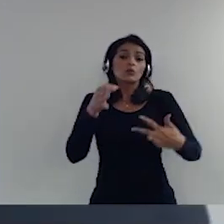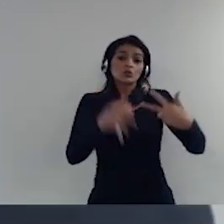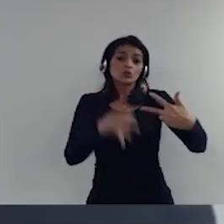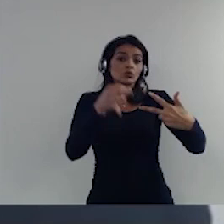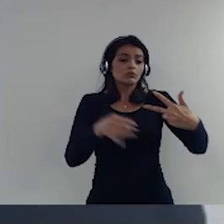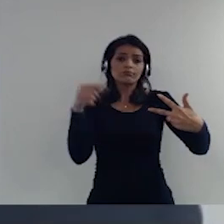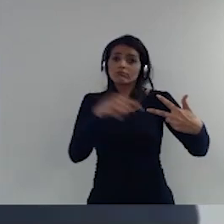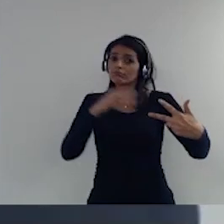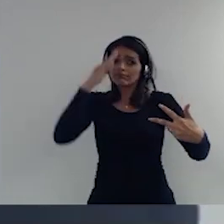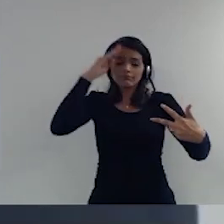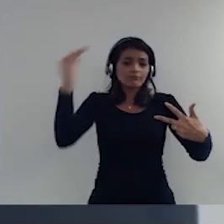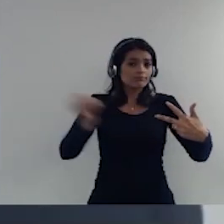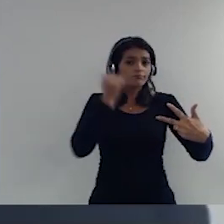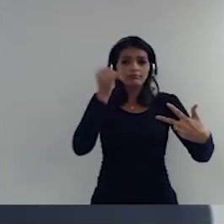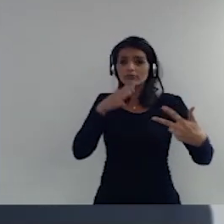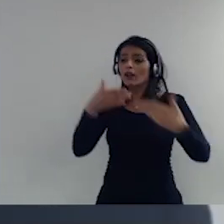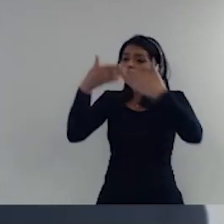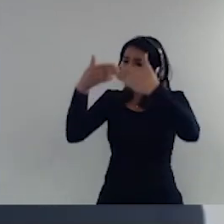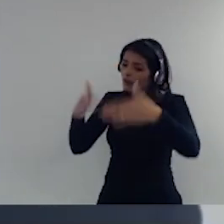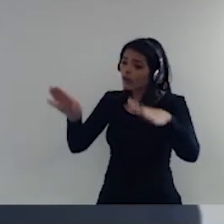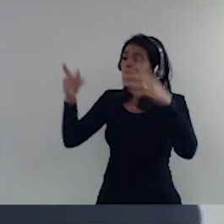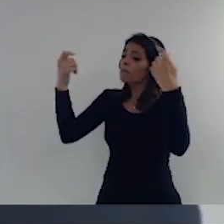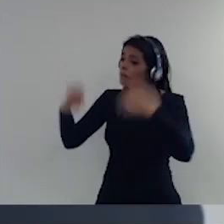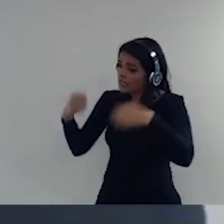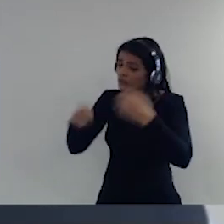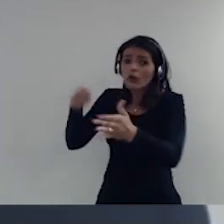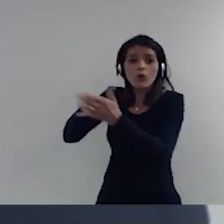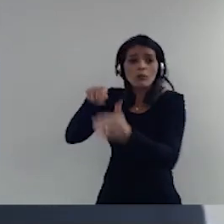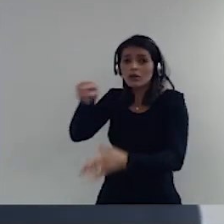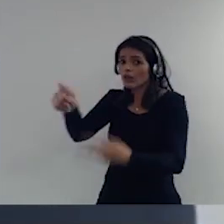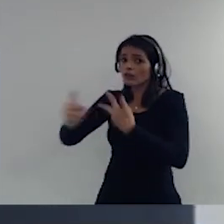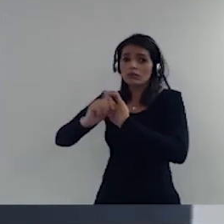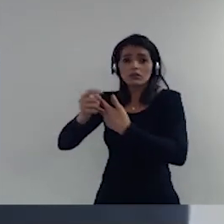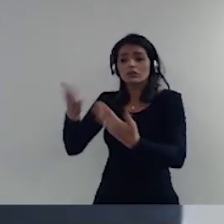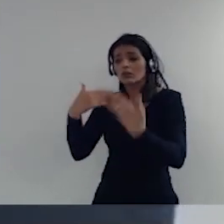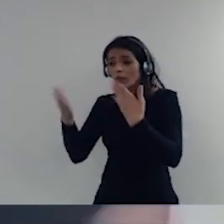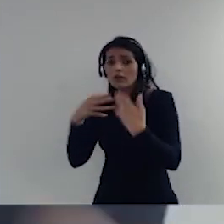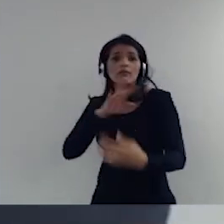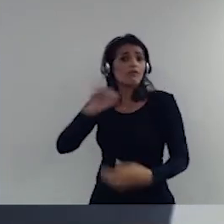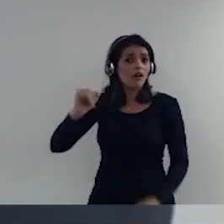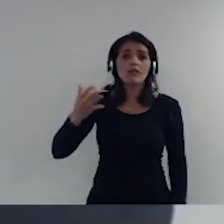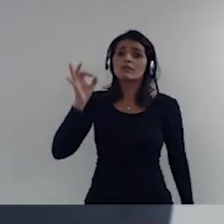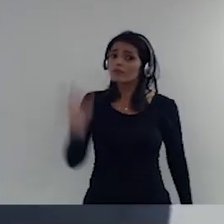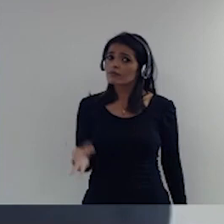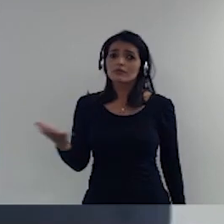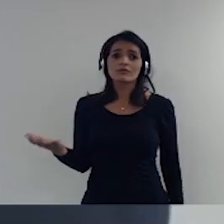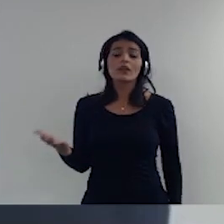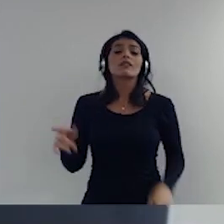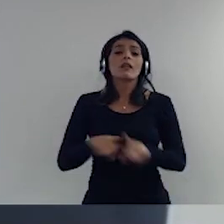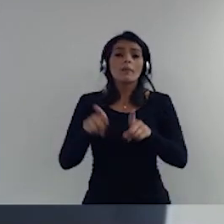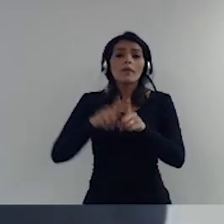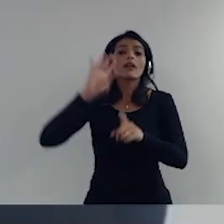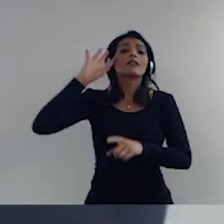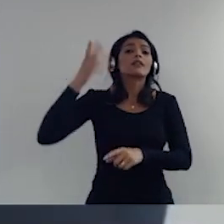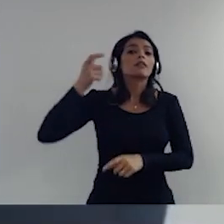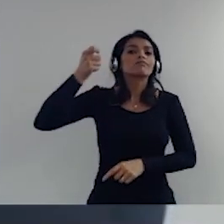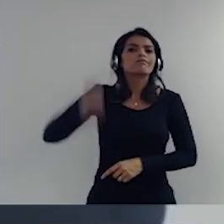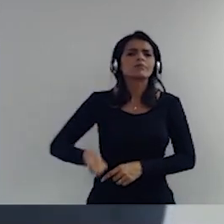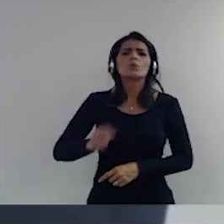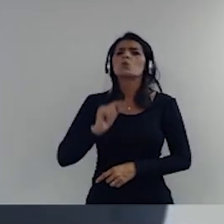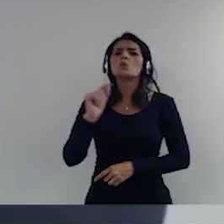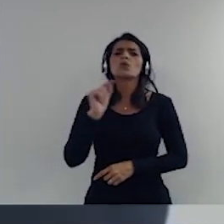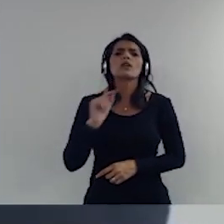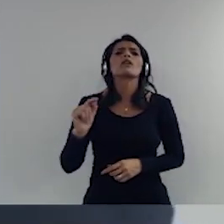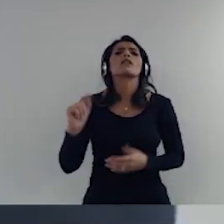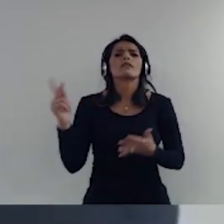foi fundamental para abrir esse canal de diálogo e vai debater. E teve decisões também decisões que